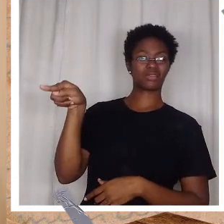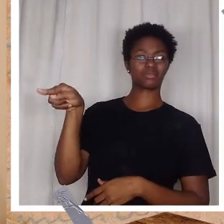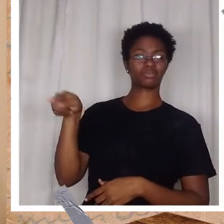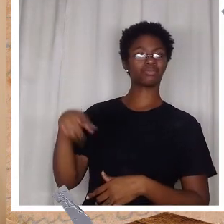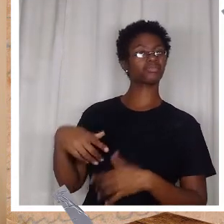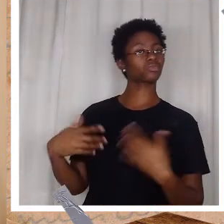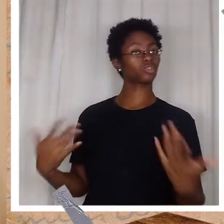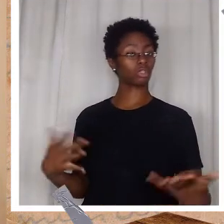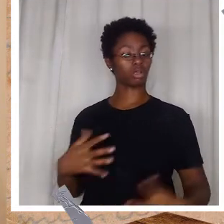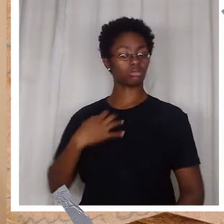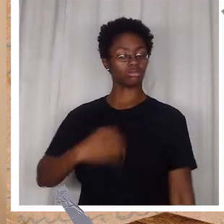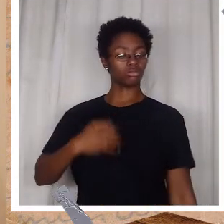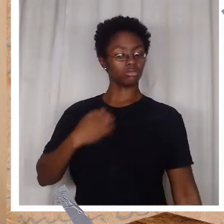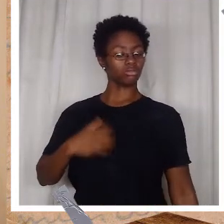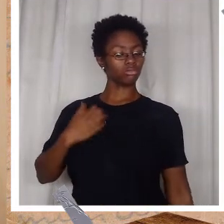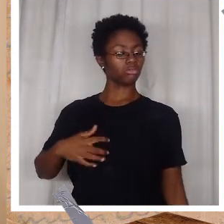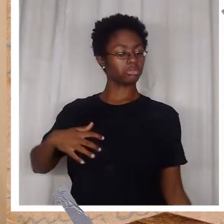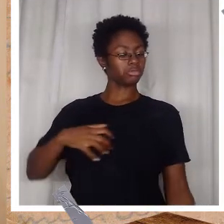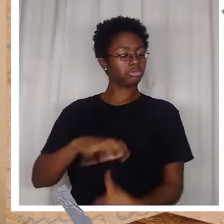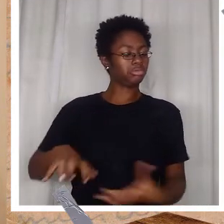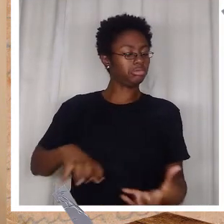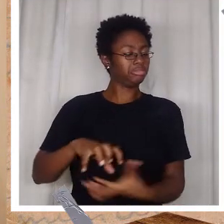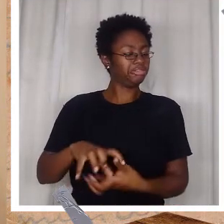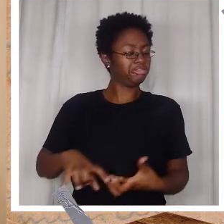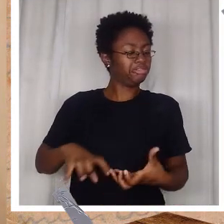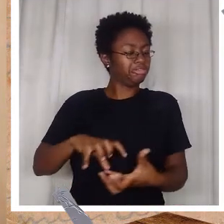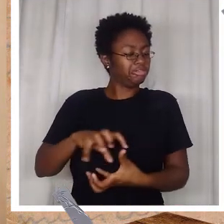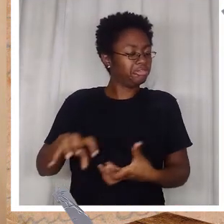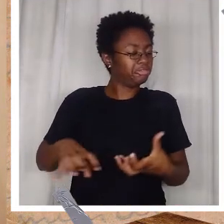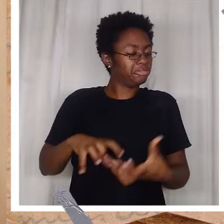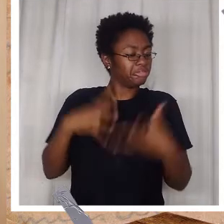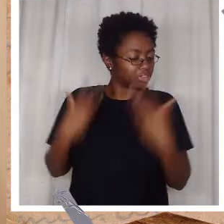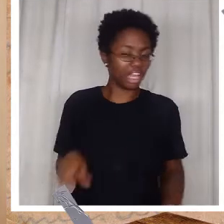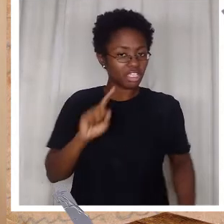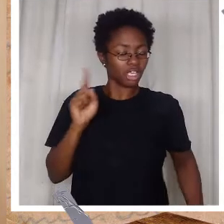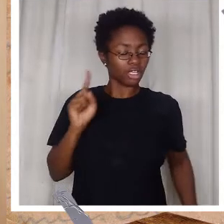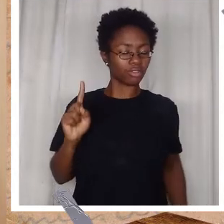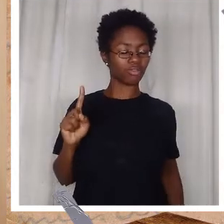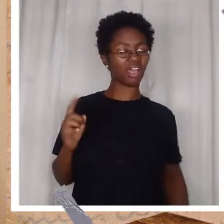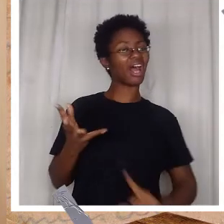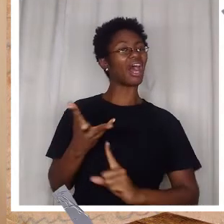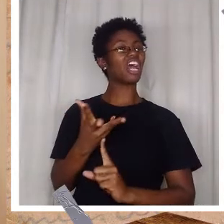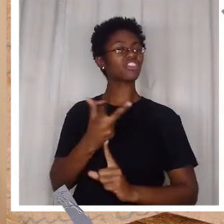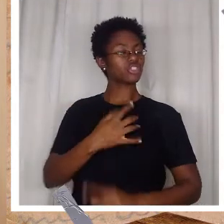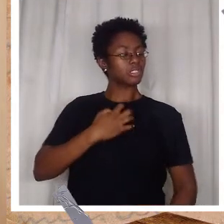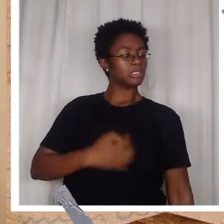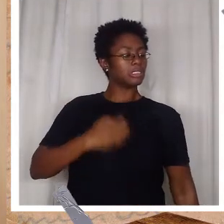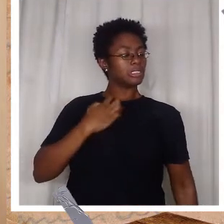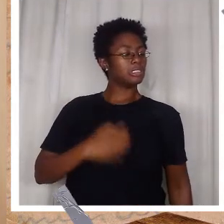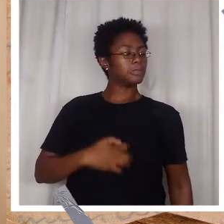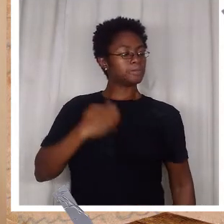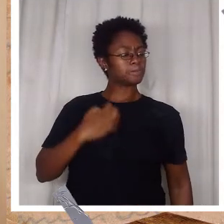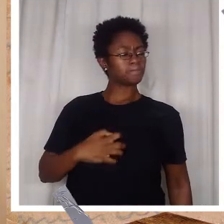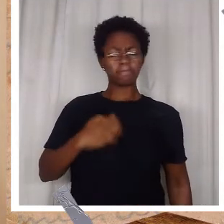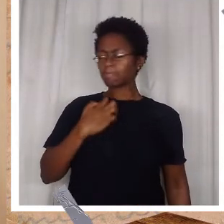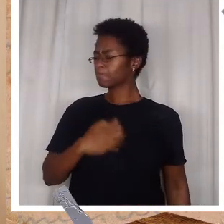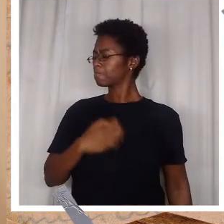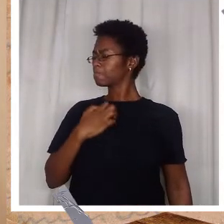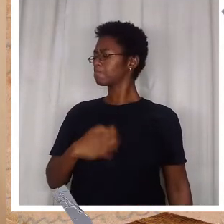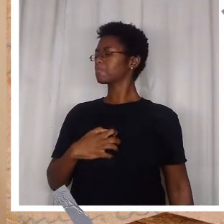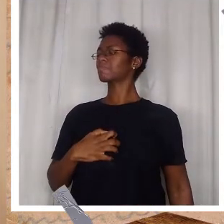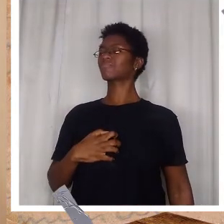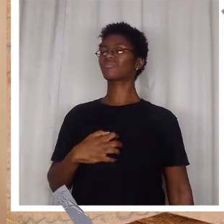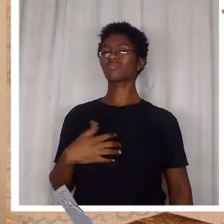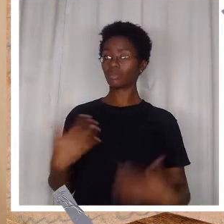se revoltou contra aquele grupo, como uma artista indignada. Então, foi por isso que eu